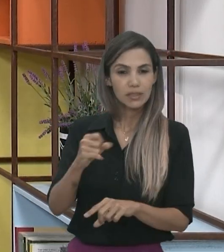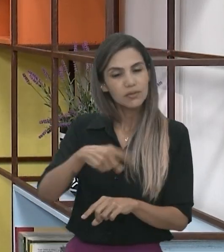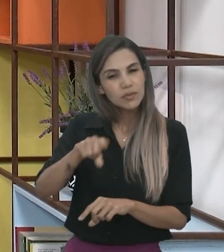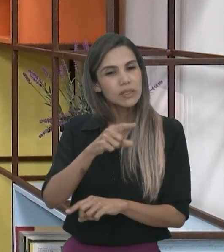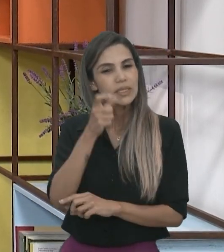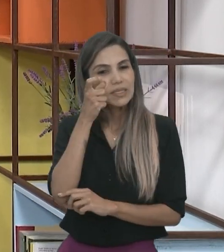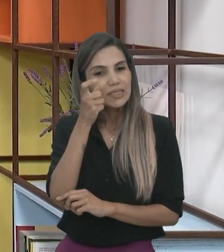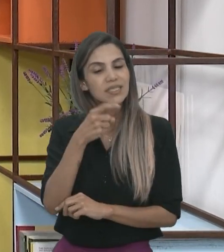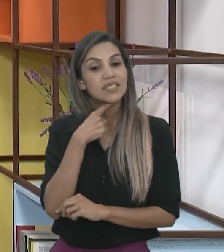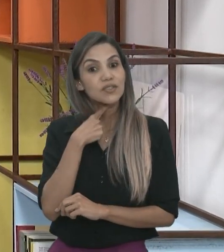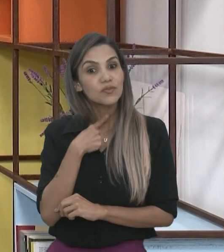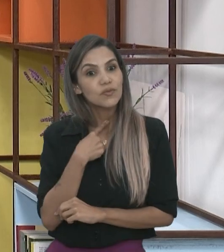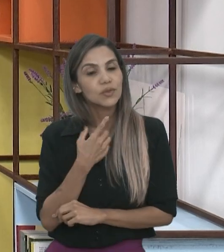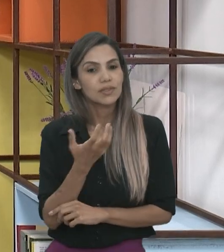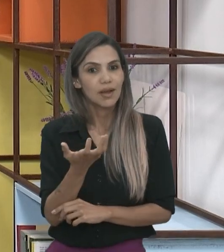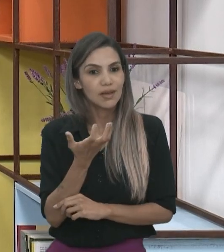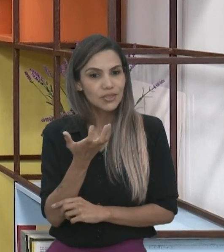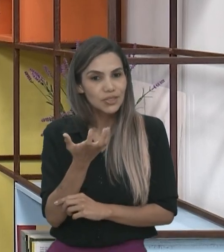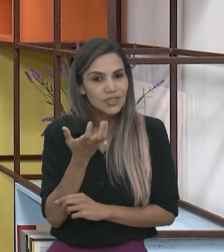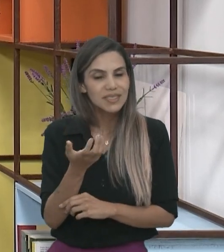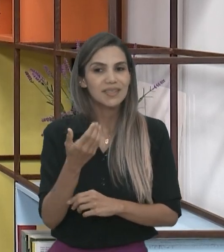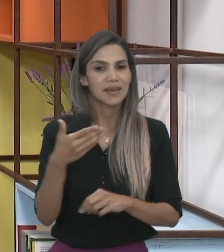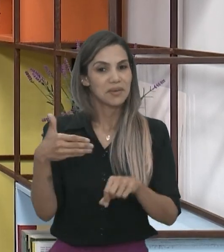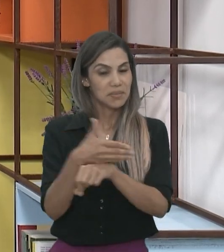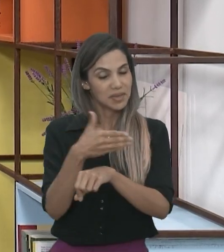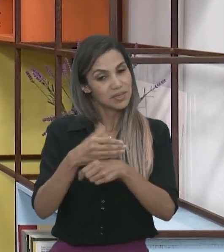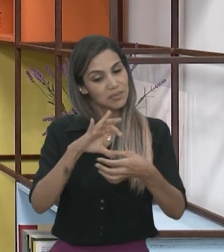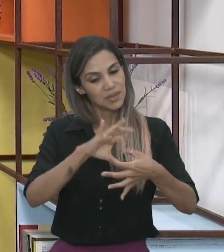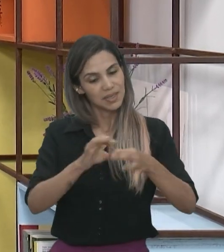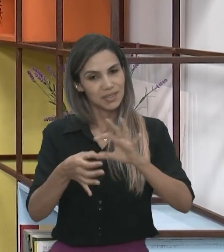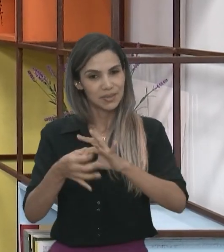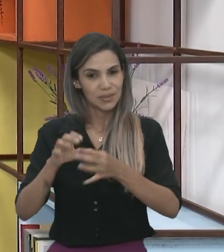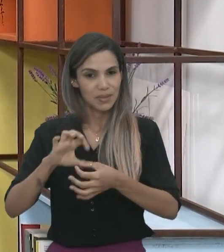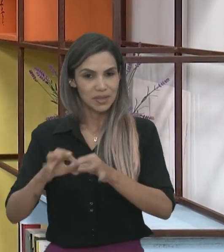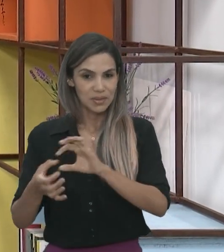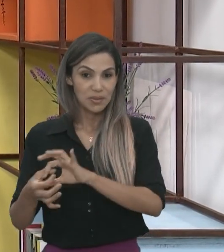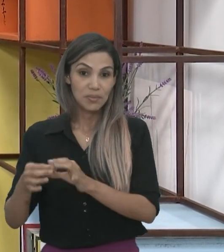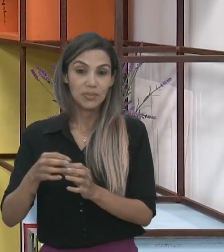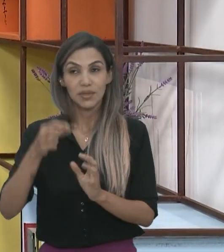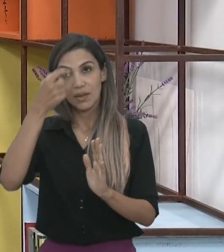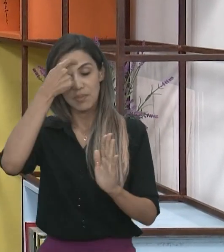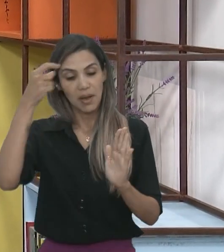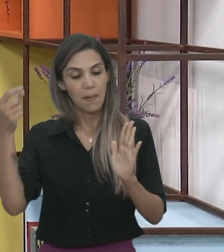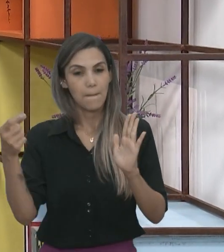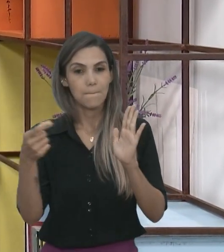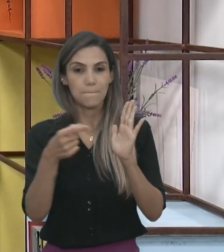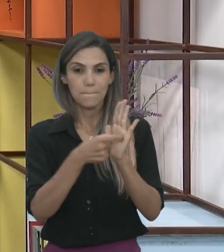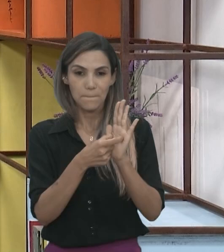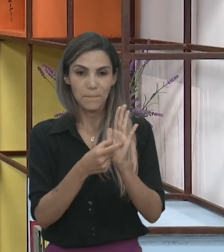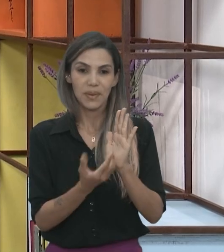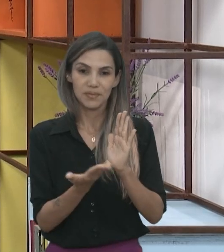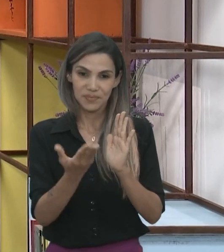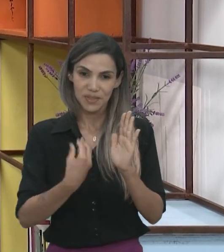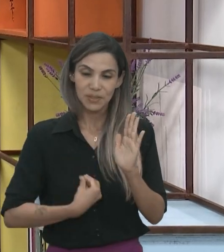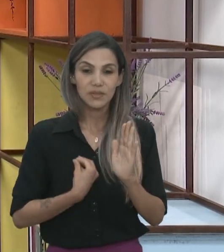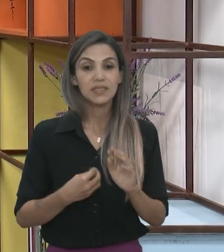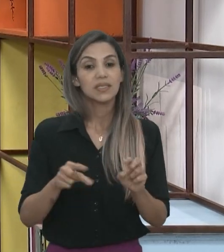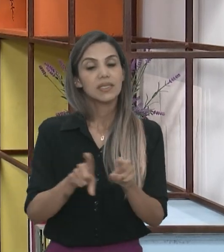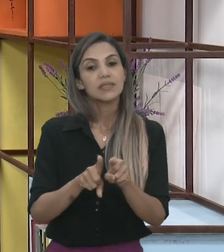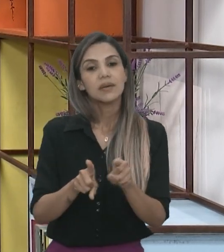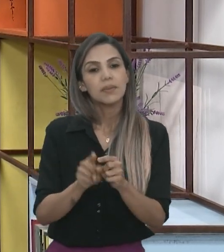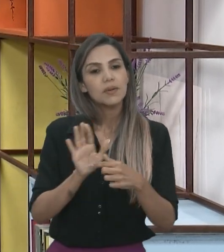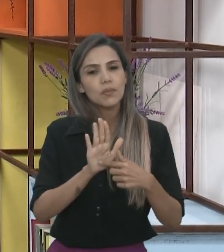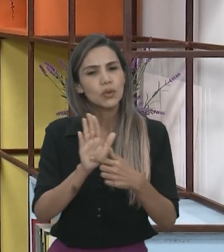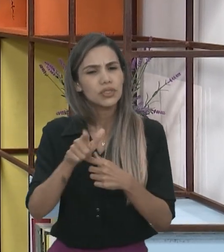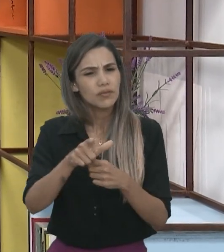interesse em colocar a mão na massa aí, né, e fazer com que a inteligência artificial faça parte da sua vida e até mostrar um pouco